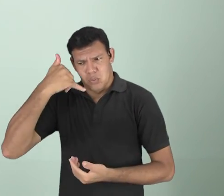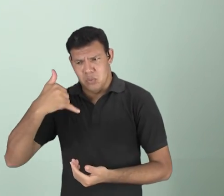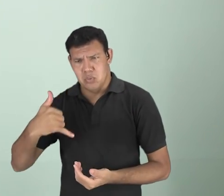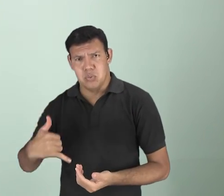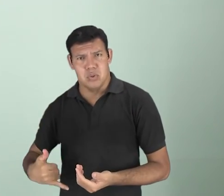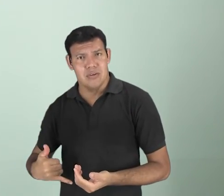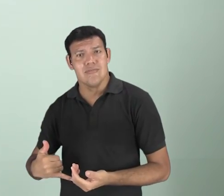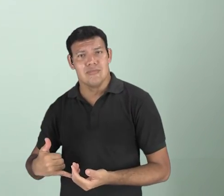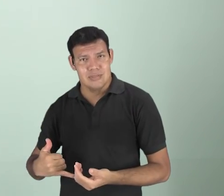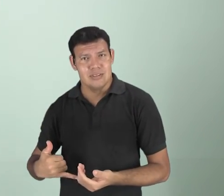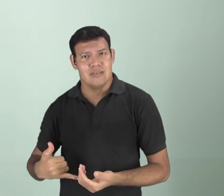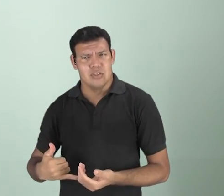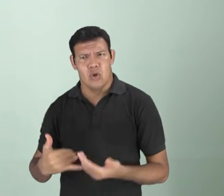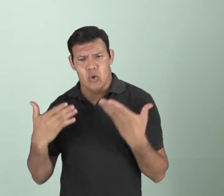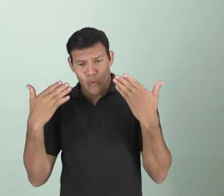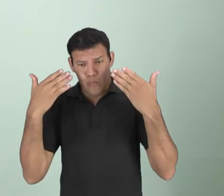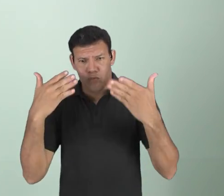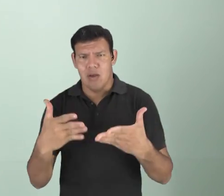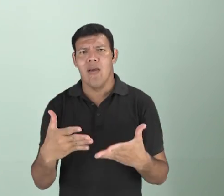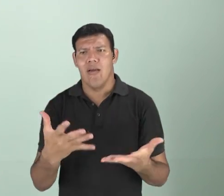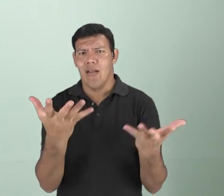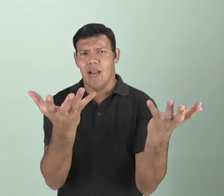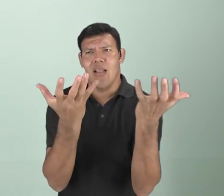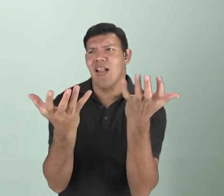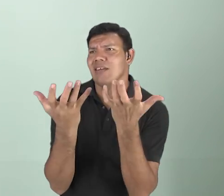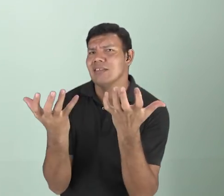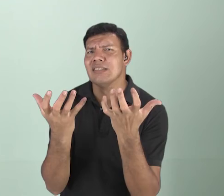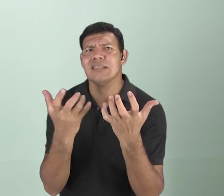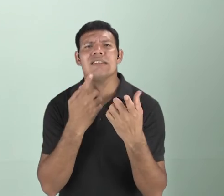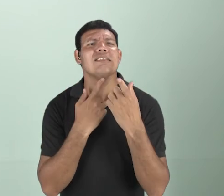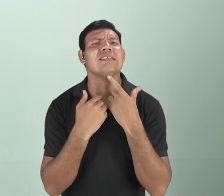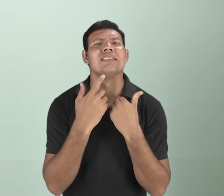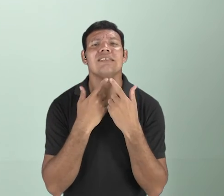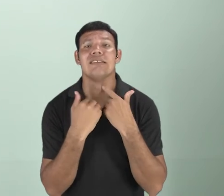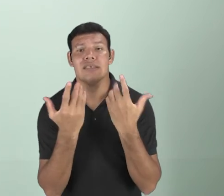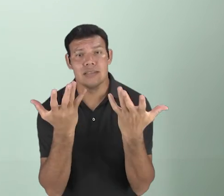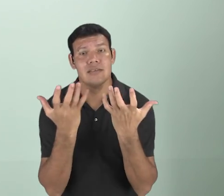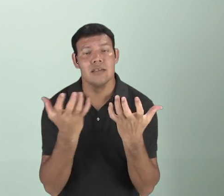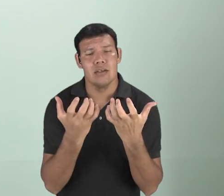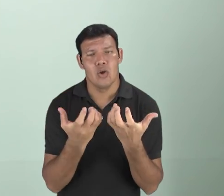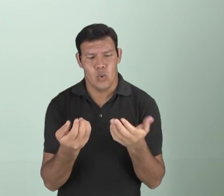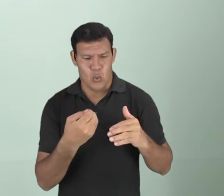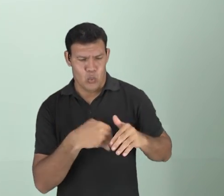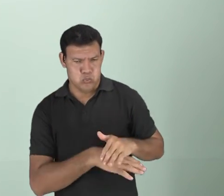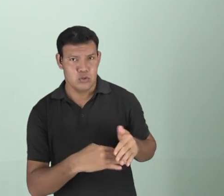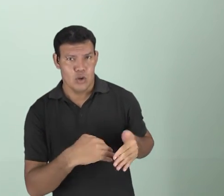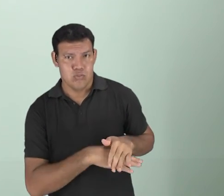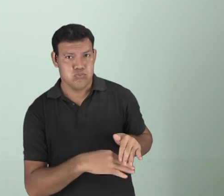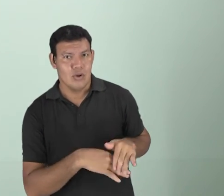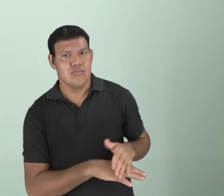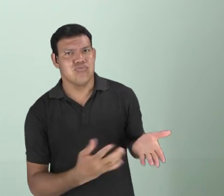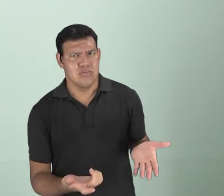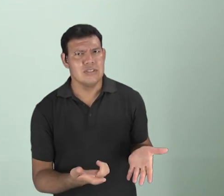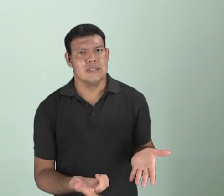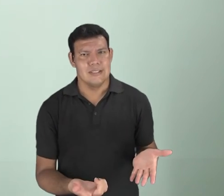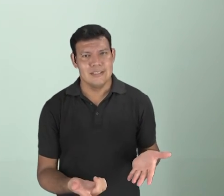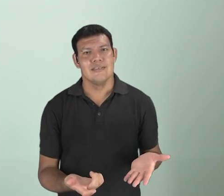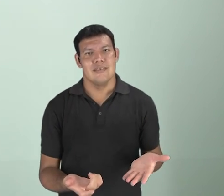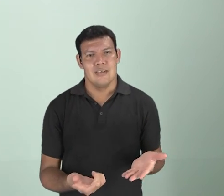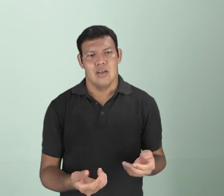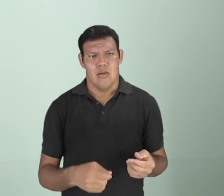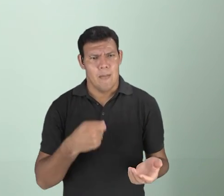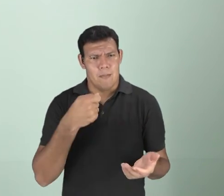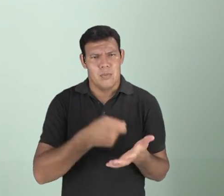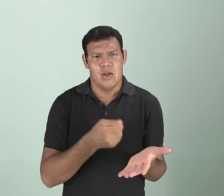aparelho celular da evidência. Todo mundo quer, todo mundo almeja, todo mundo economiza, vai fazer um sacrifício para adquirir